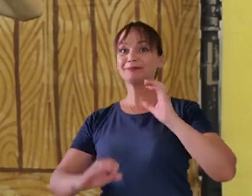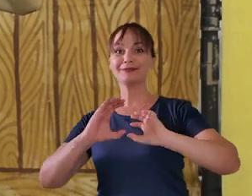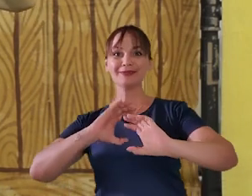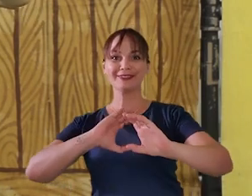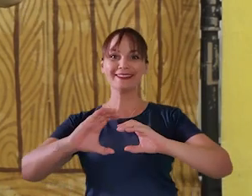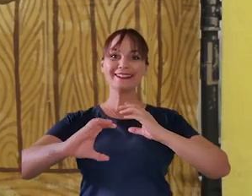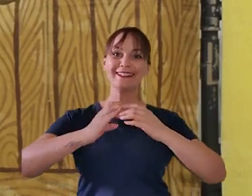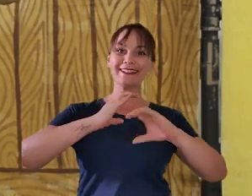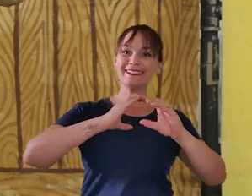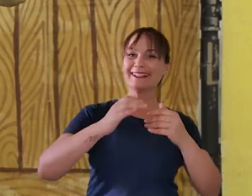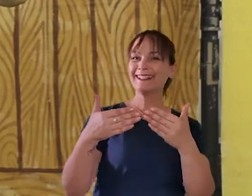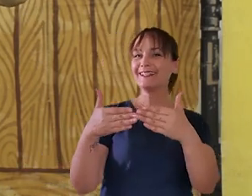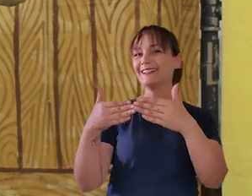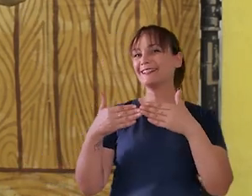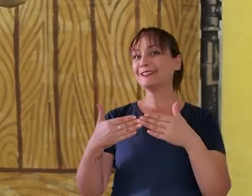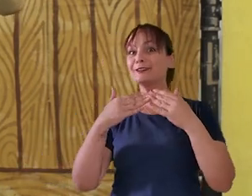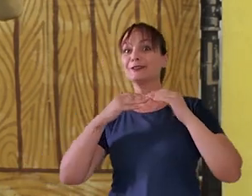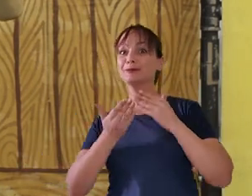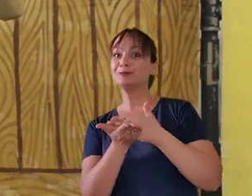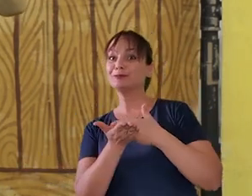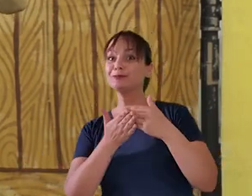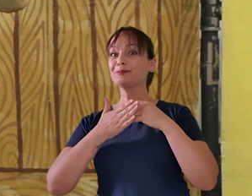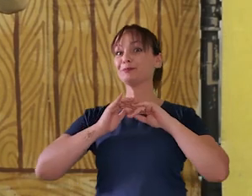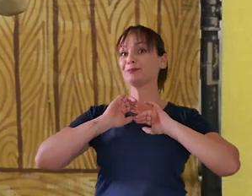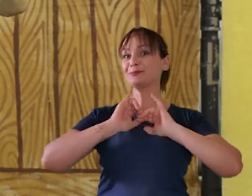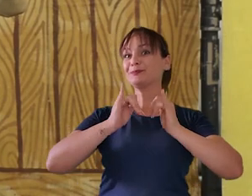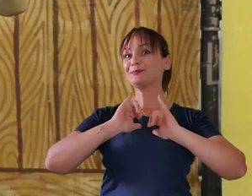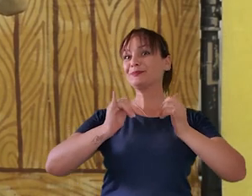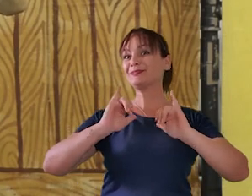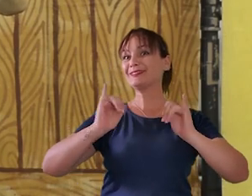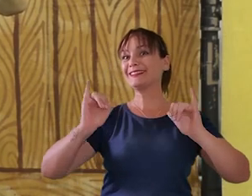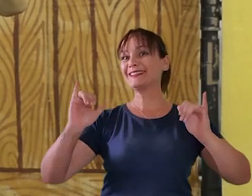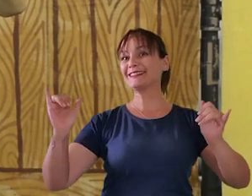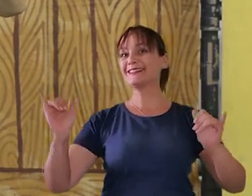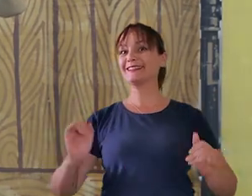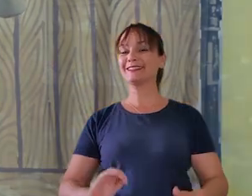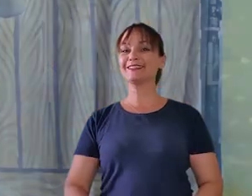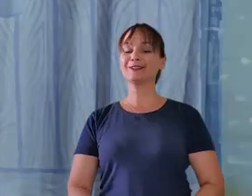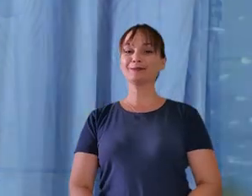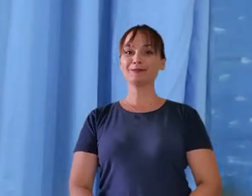cantar. Licença, uma história vou começar a contar.